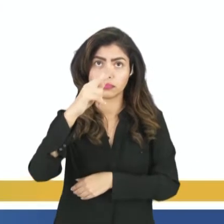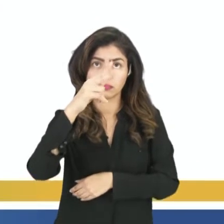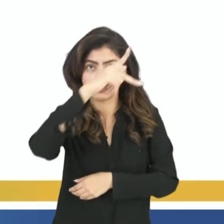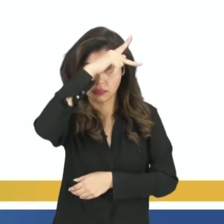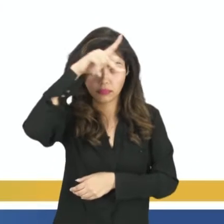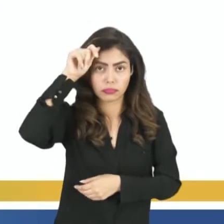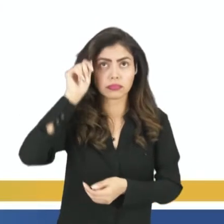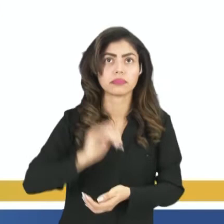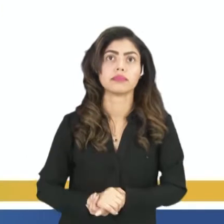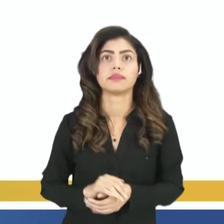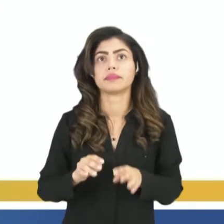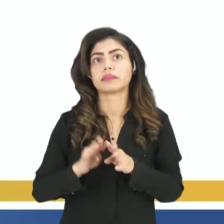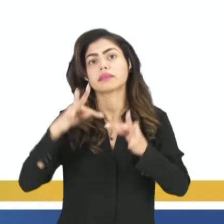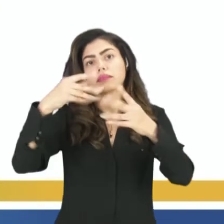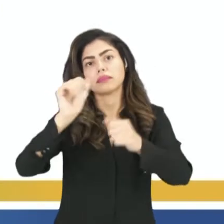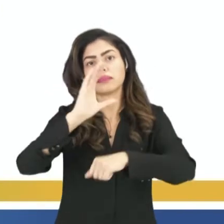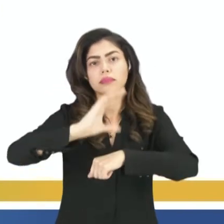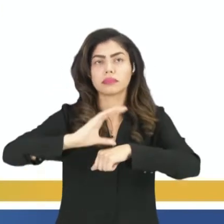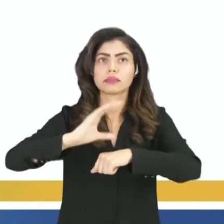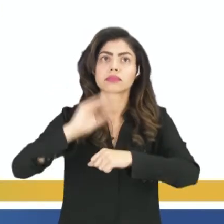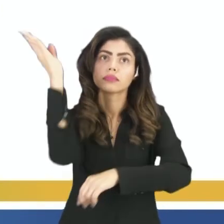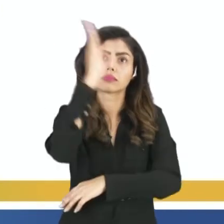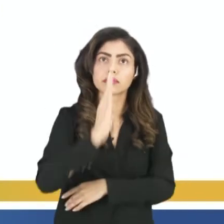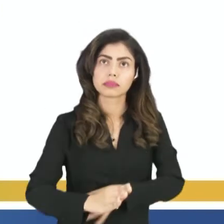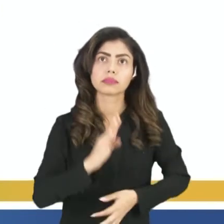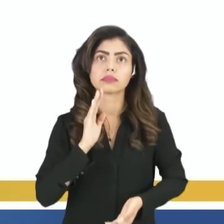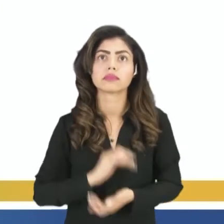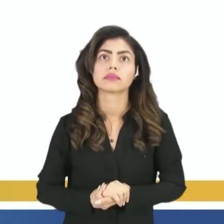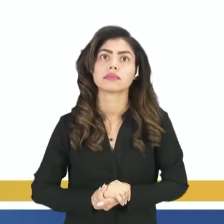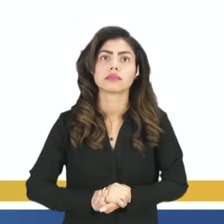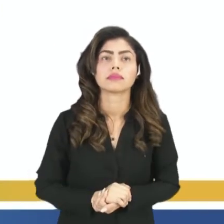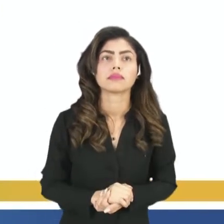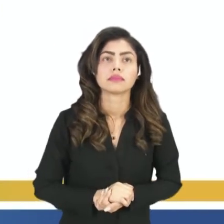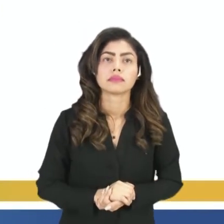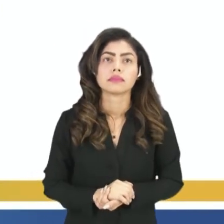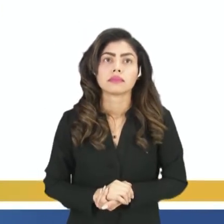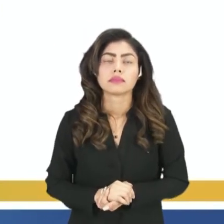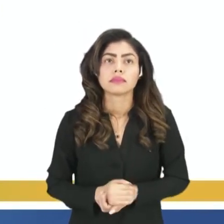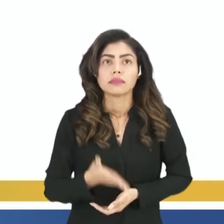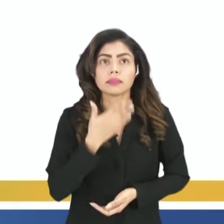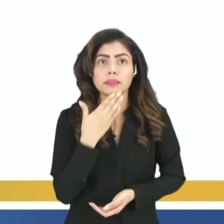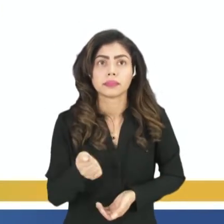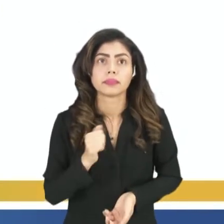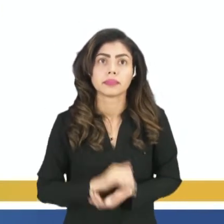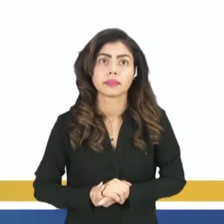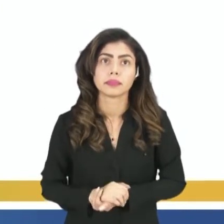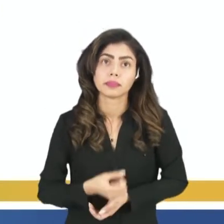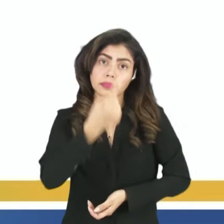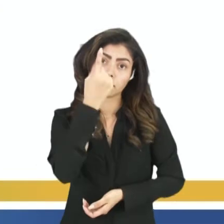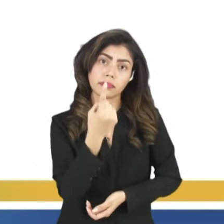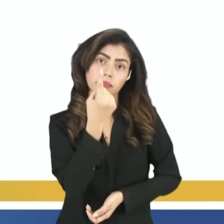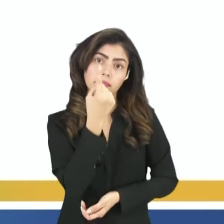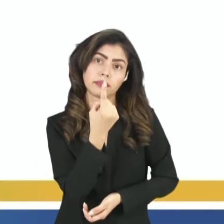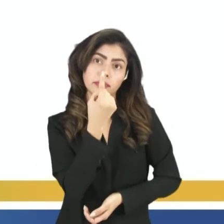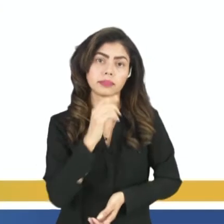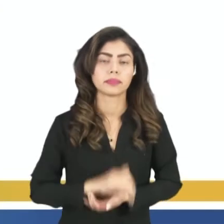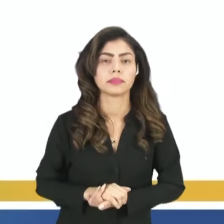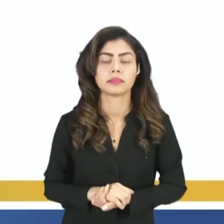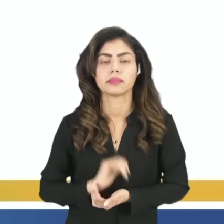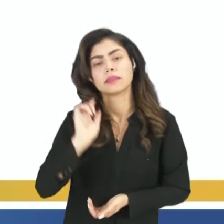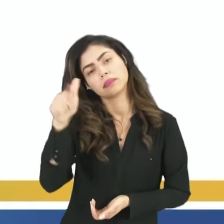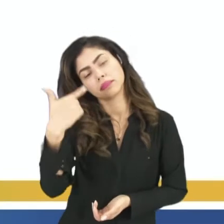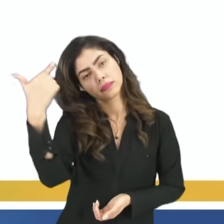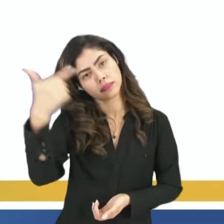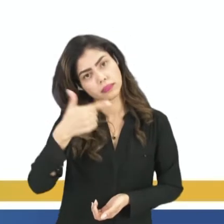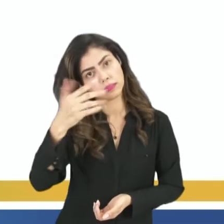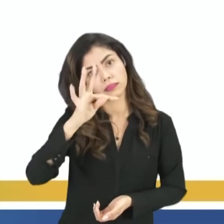das capitais de todos os estados brasileiros. Aqui podemos observar prefeitos que foram eleitos no primeiro e outros que foram eleitos